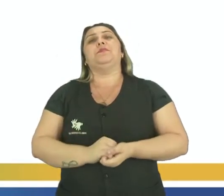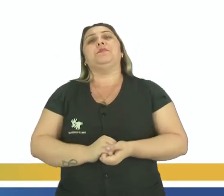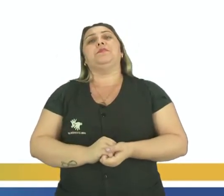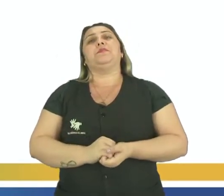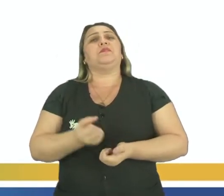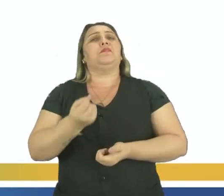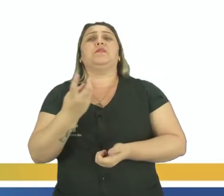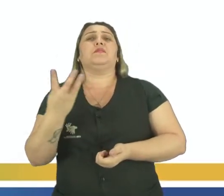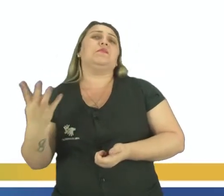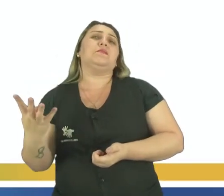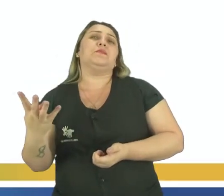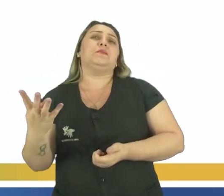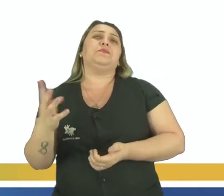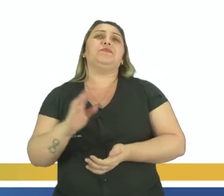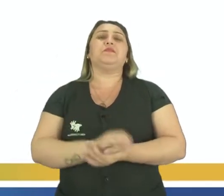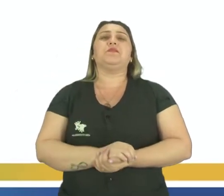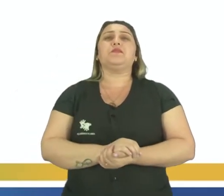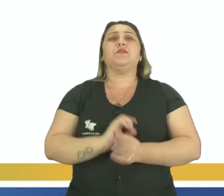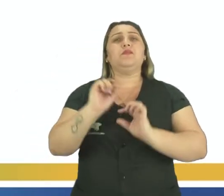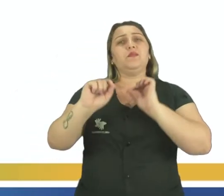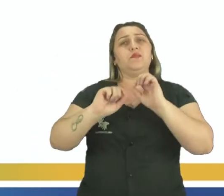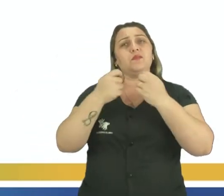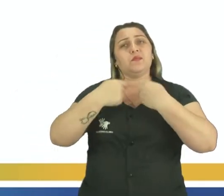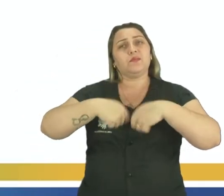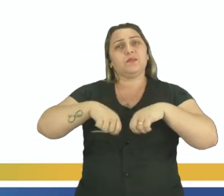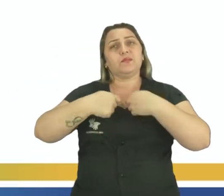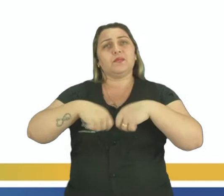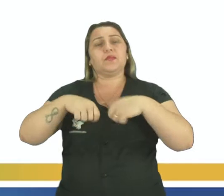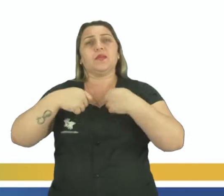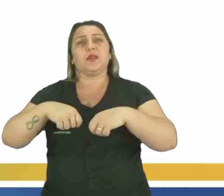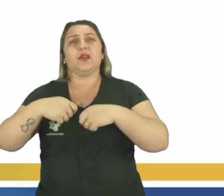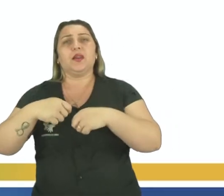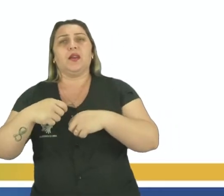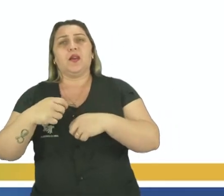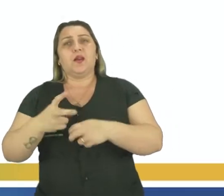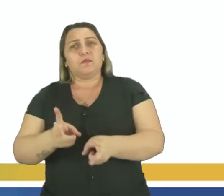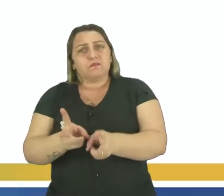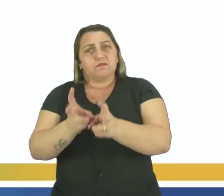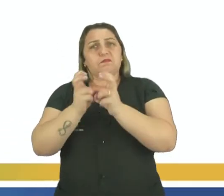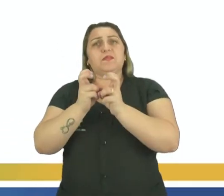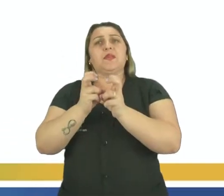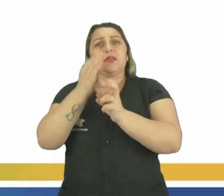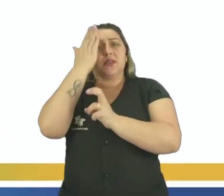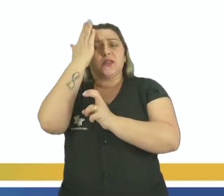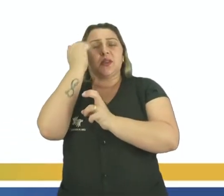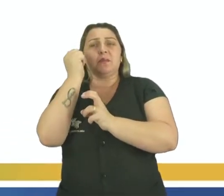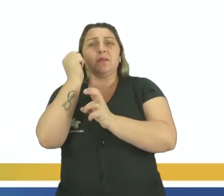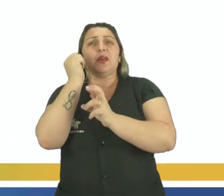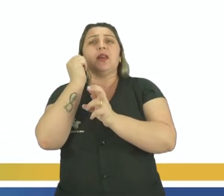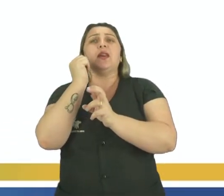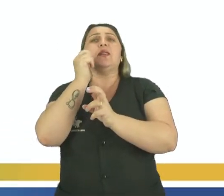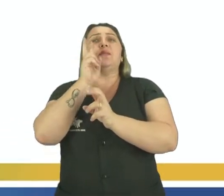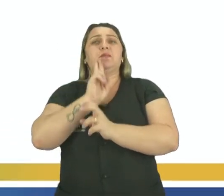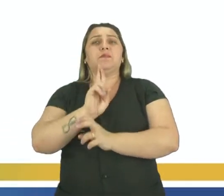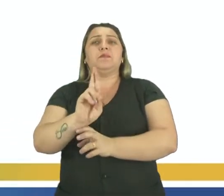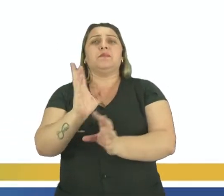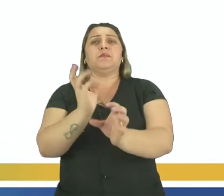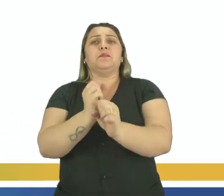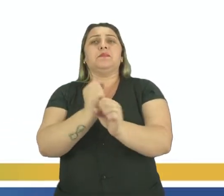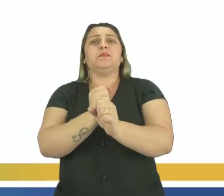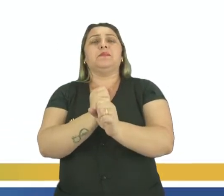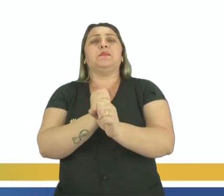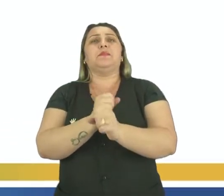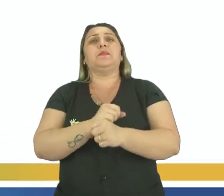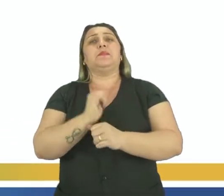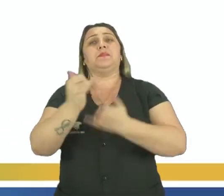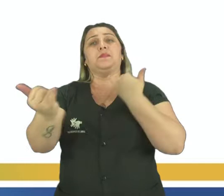as quantidades. O que eu preciso identificar e descobrir e solucionar?